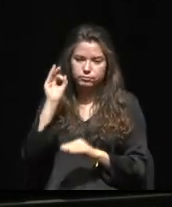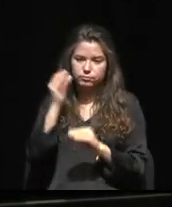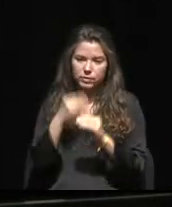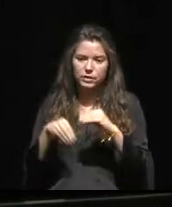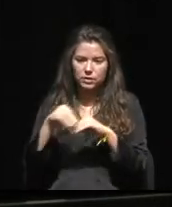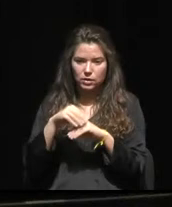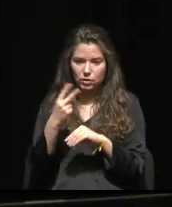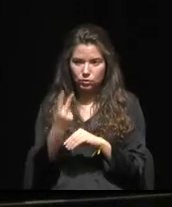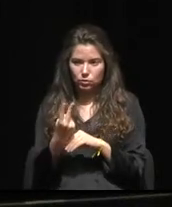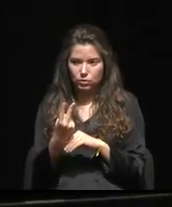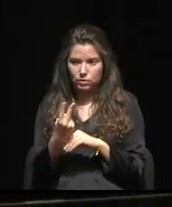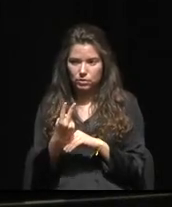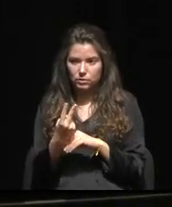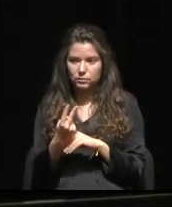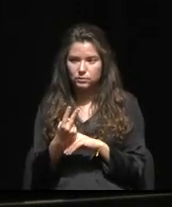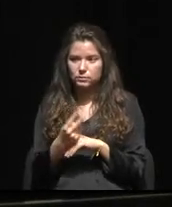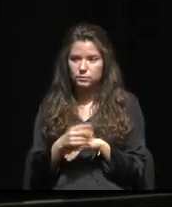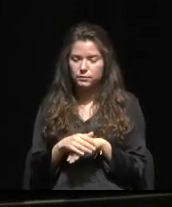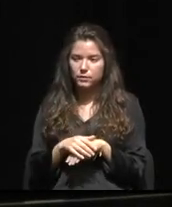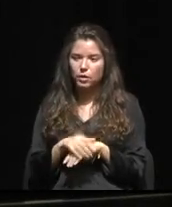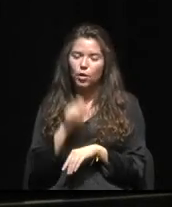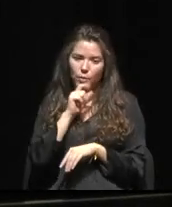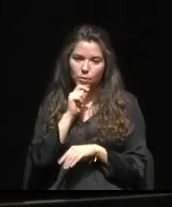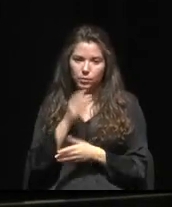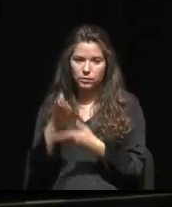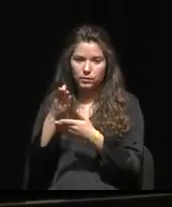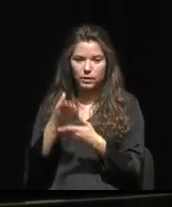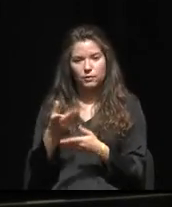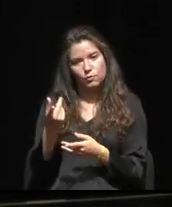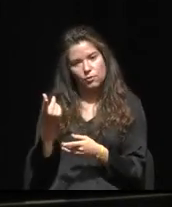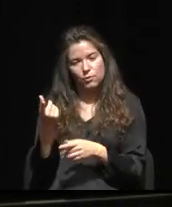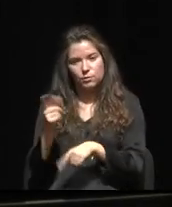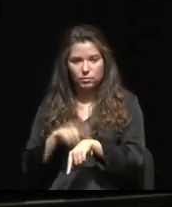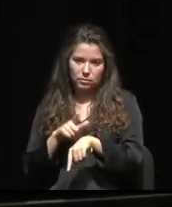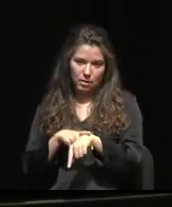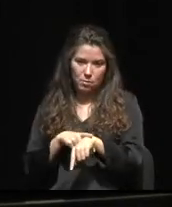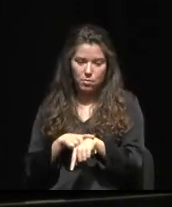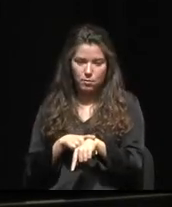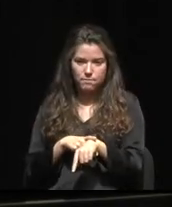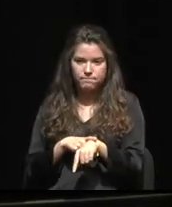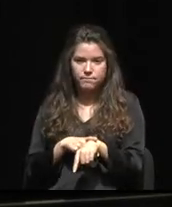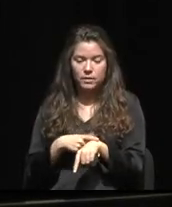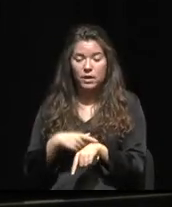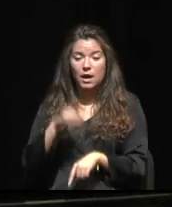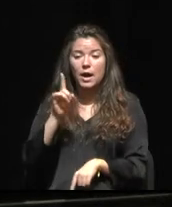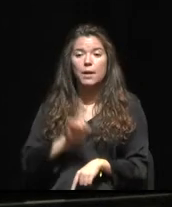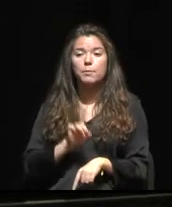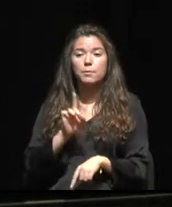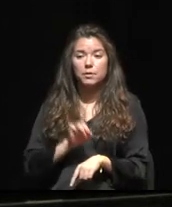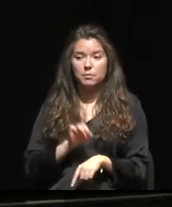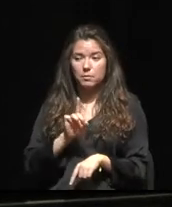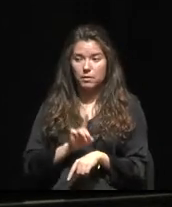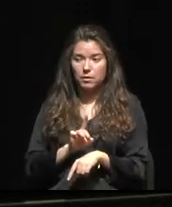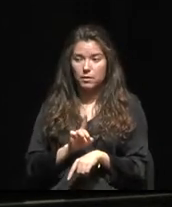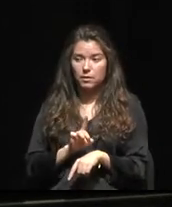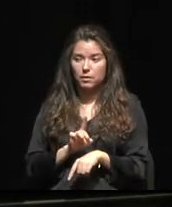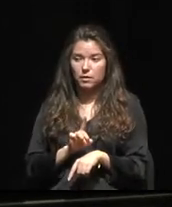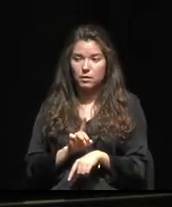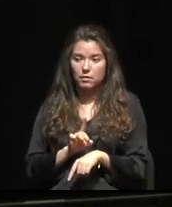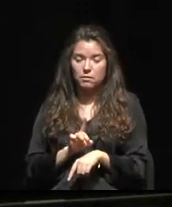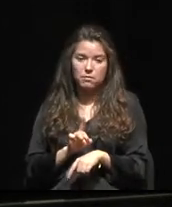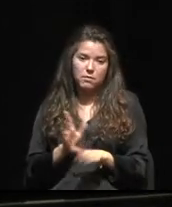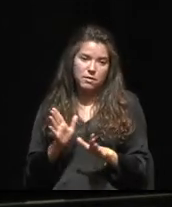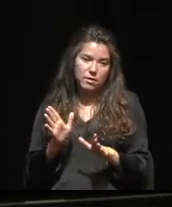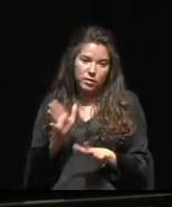por falta de tempo muito obrigado tenho tempo cedido a primeira coisa é que é